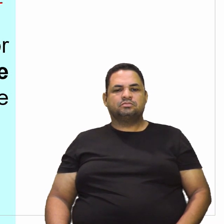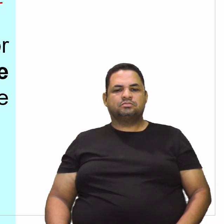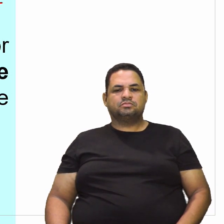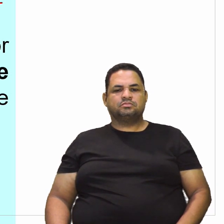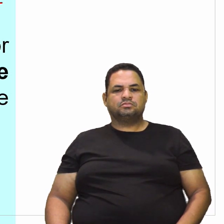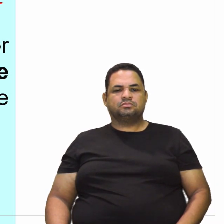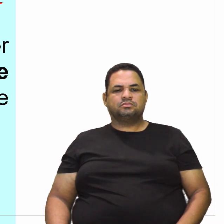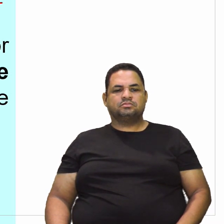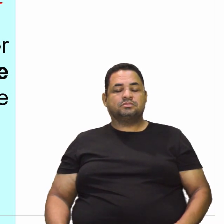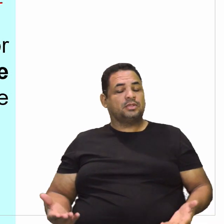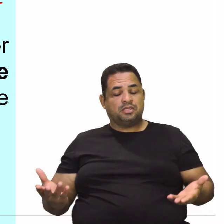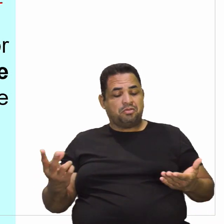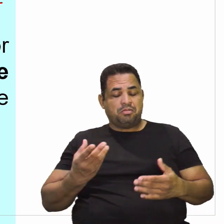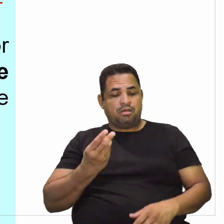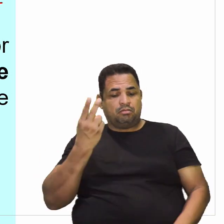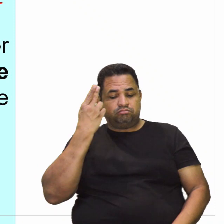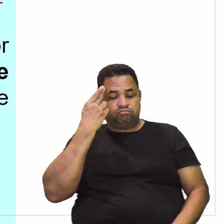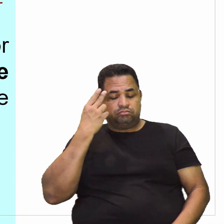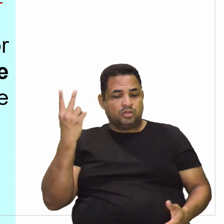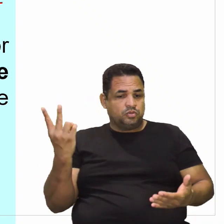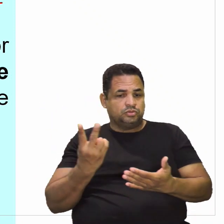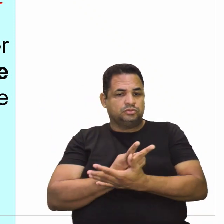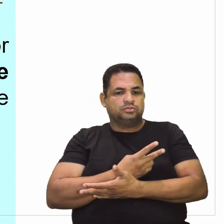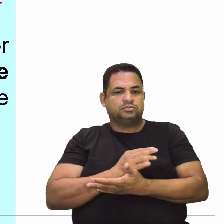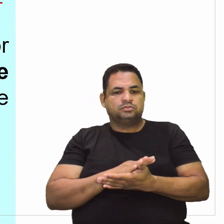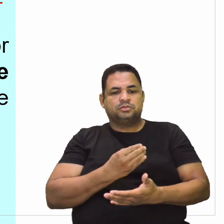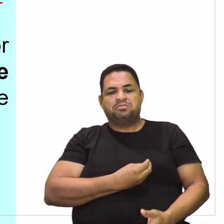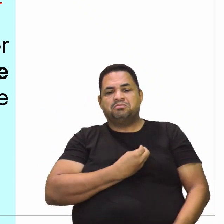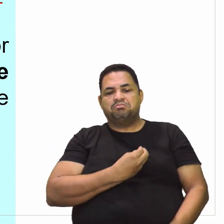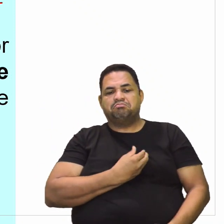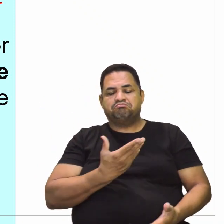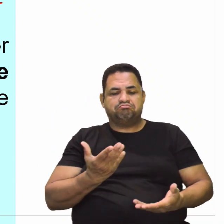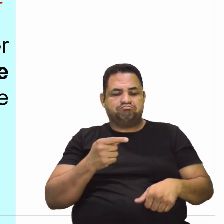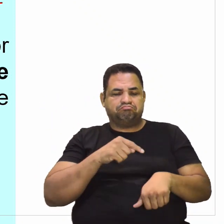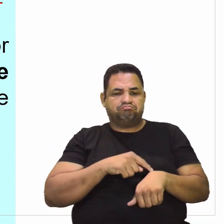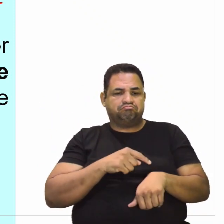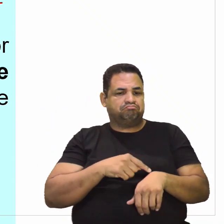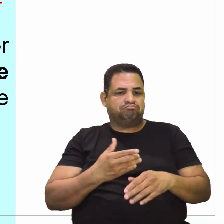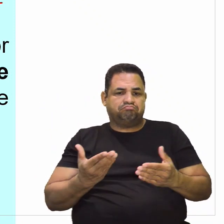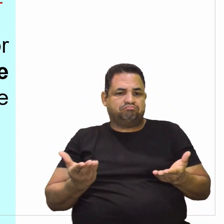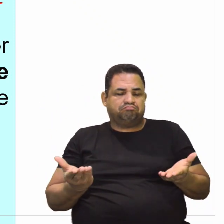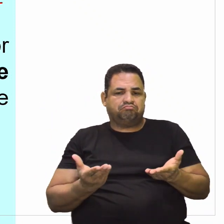os momentos, tá certo? São os momentos que